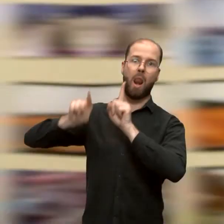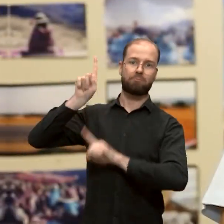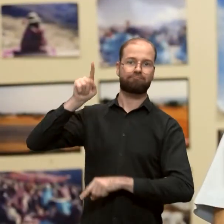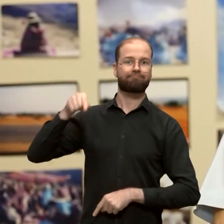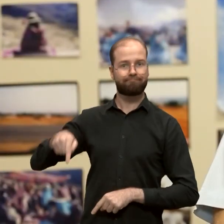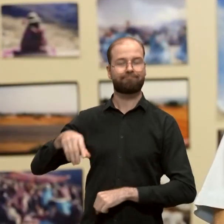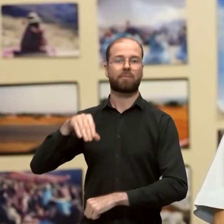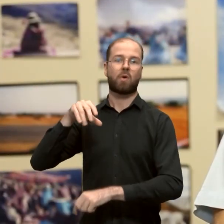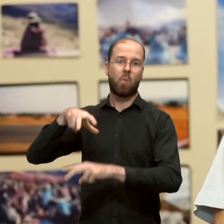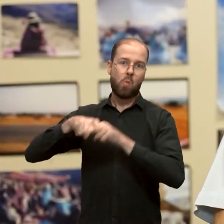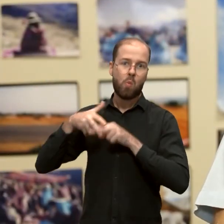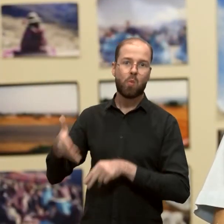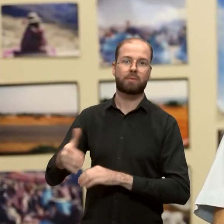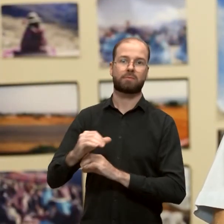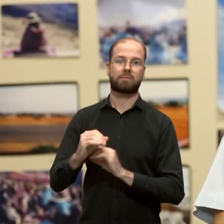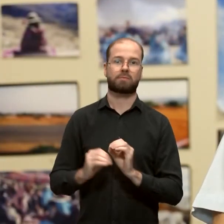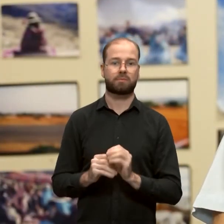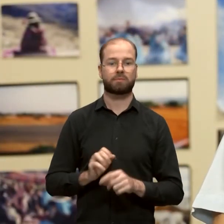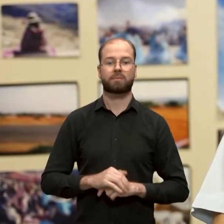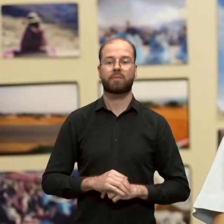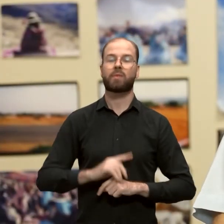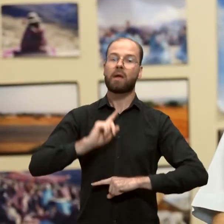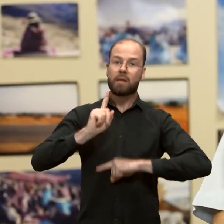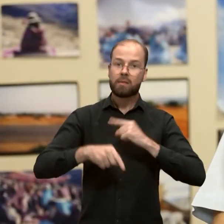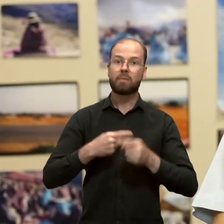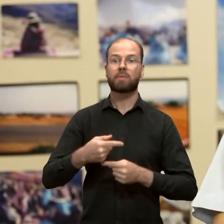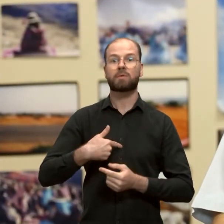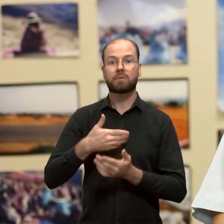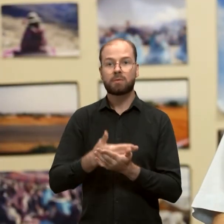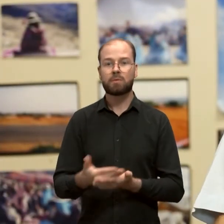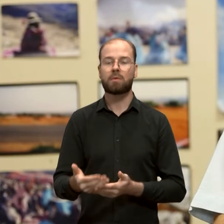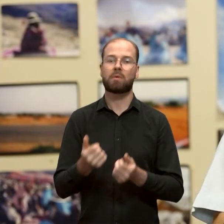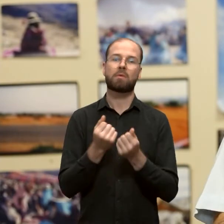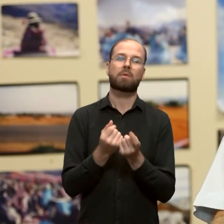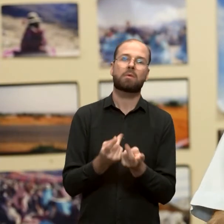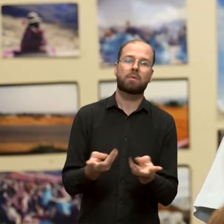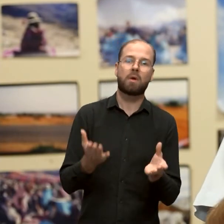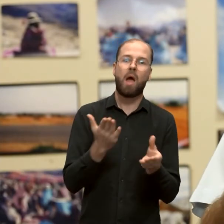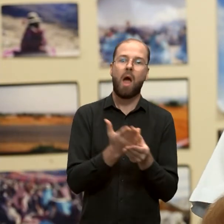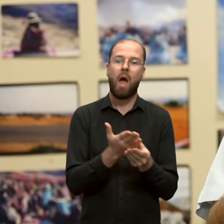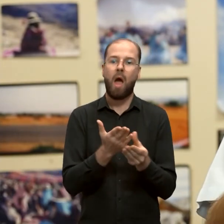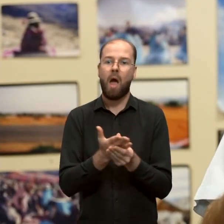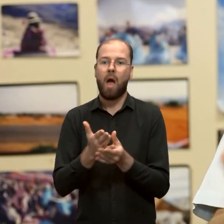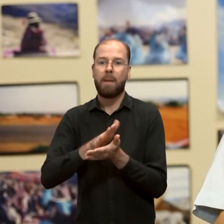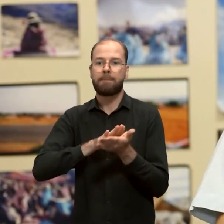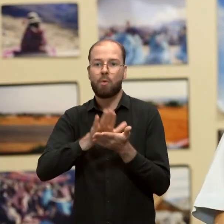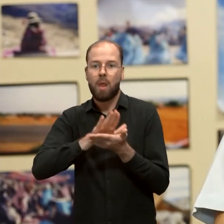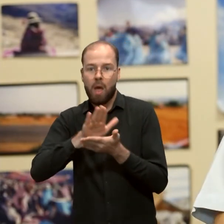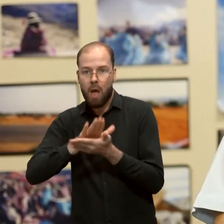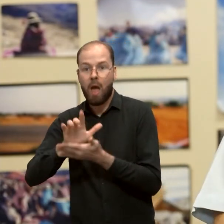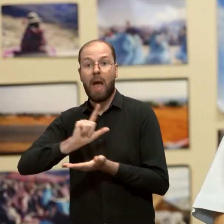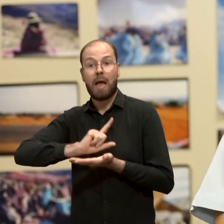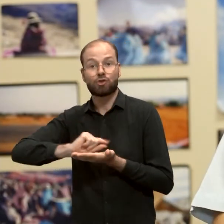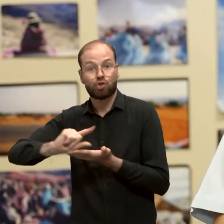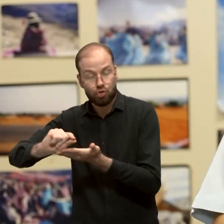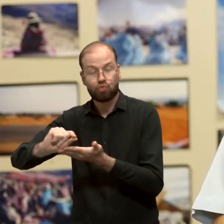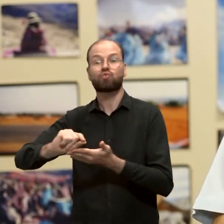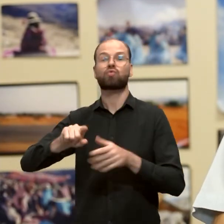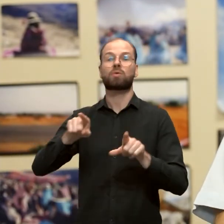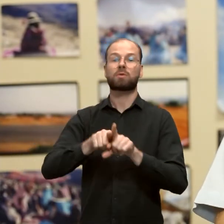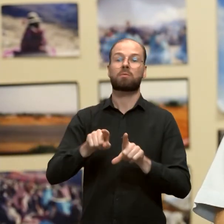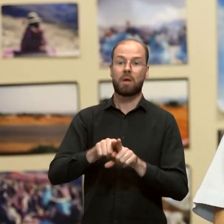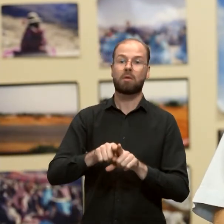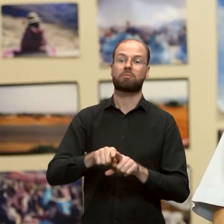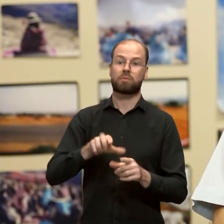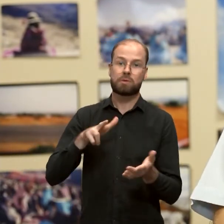Depois eu comecei a publicar uma série de artigos, eu escrevi quase 400 artigos em jornal, somente no